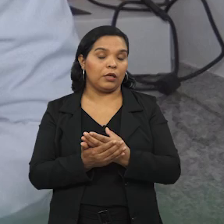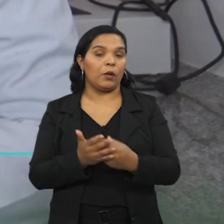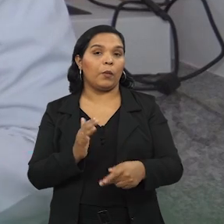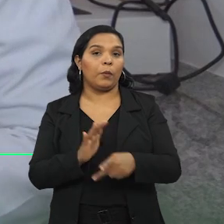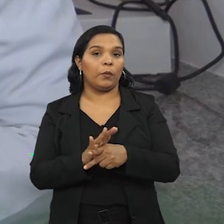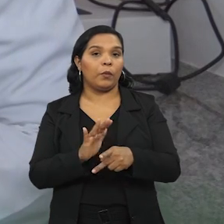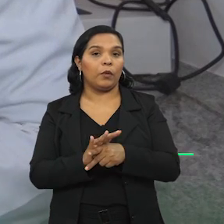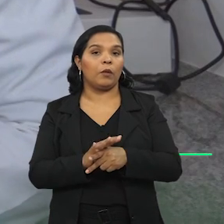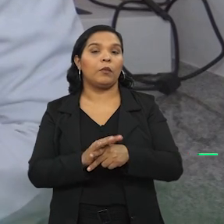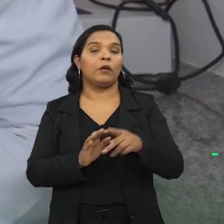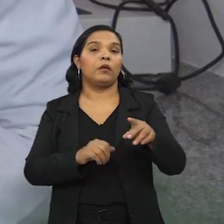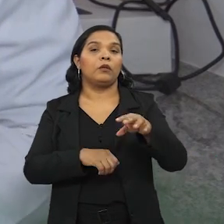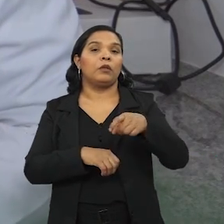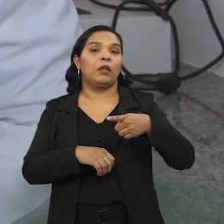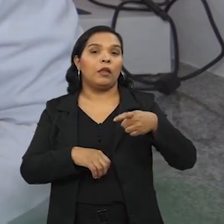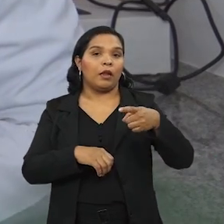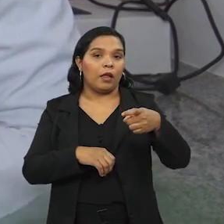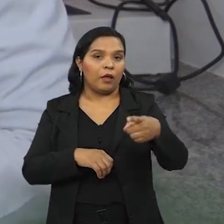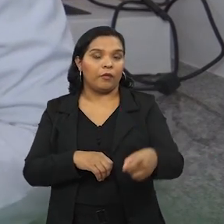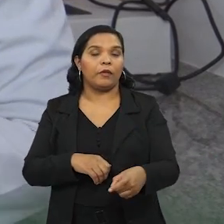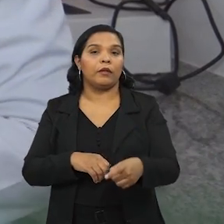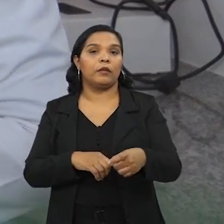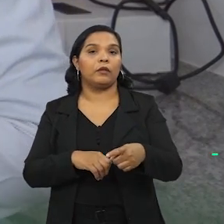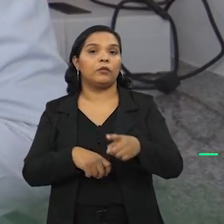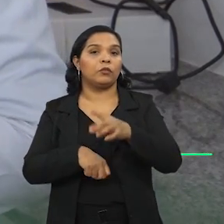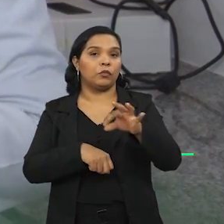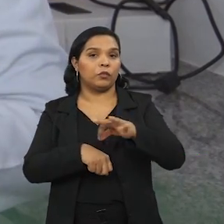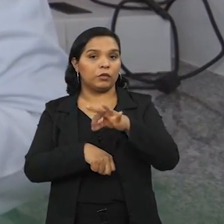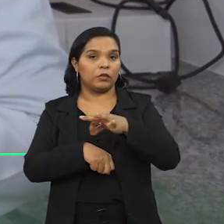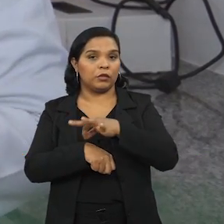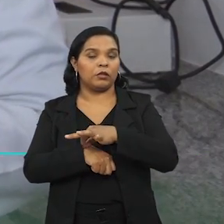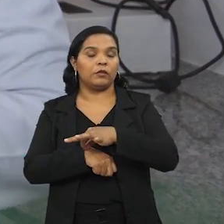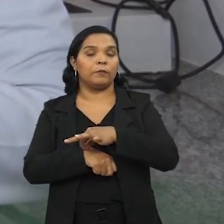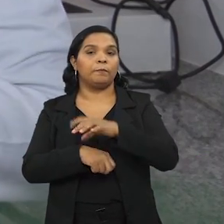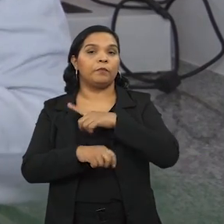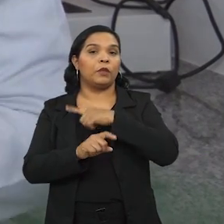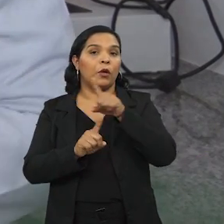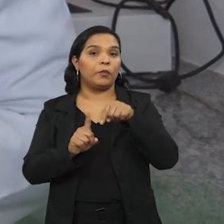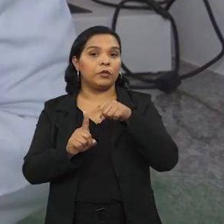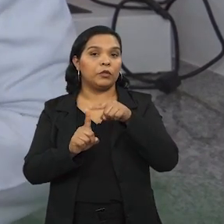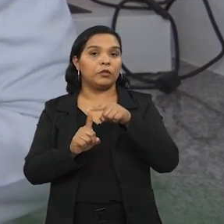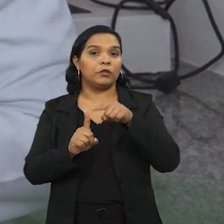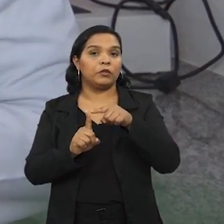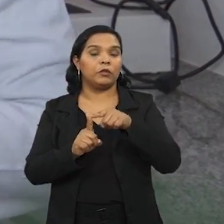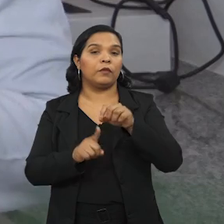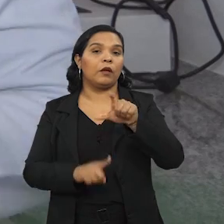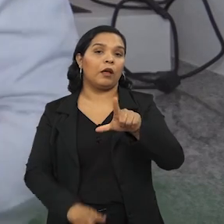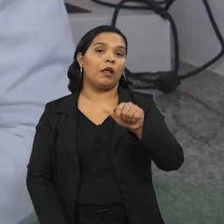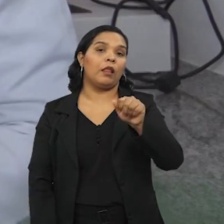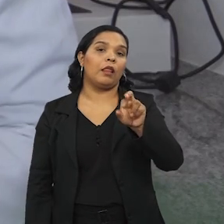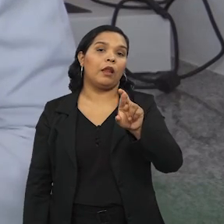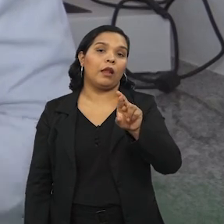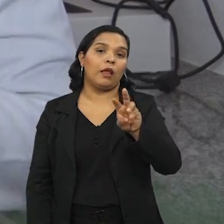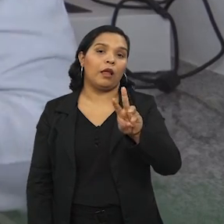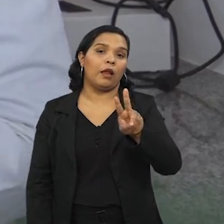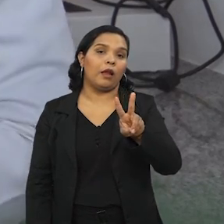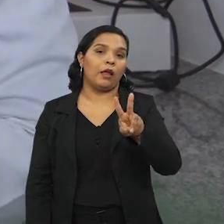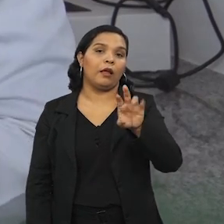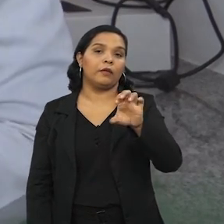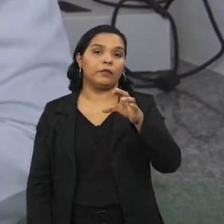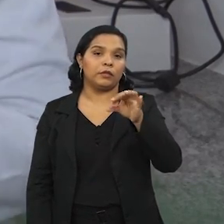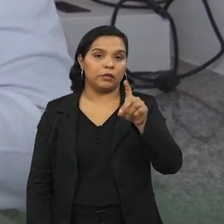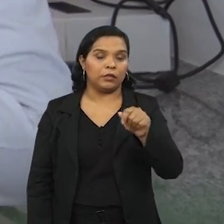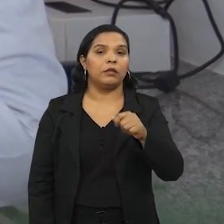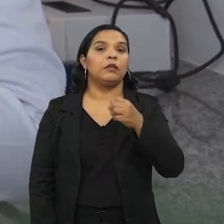extrato que é de uma espécie do gênero Croton. Ela tem como objetivo um larvicida e nesse larvicida a gente